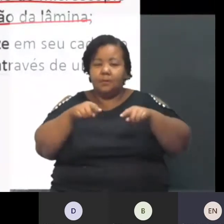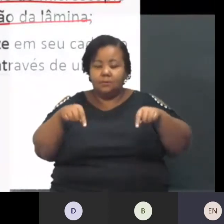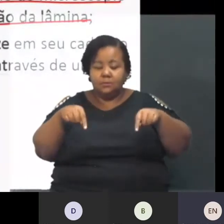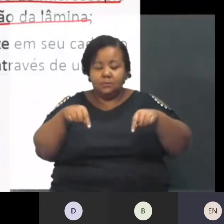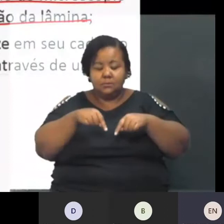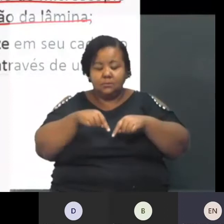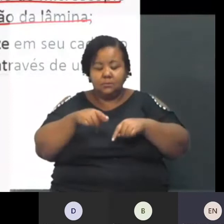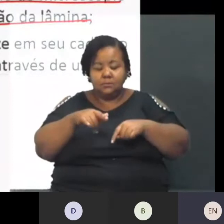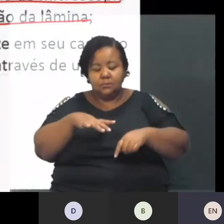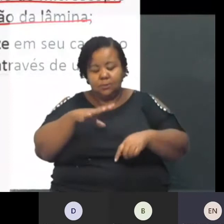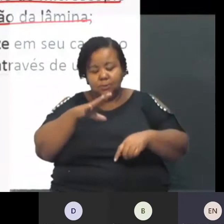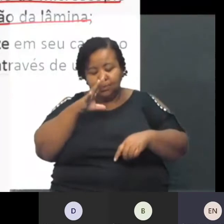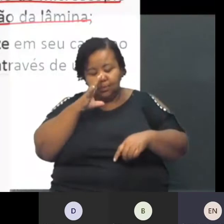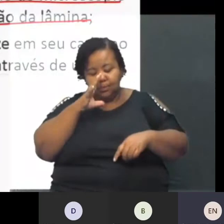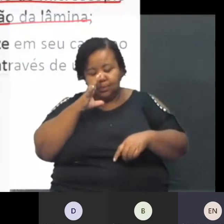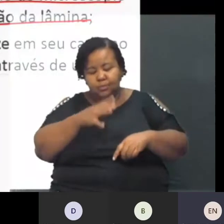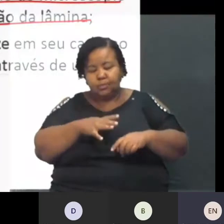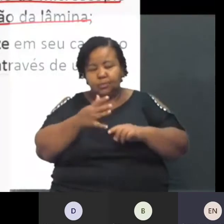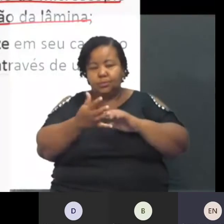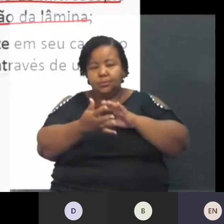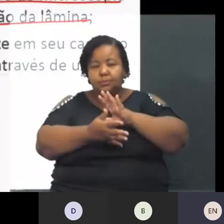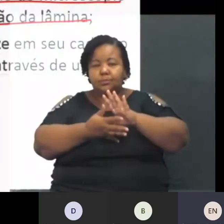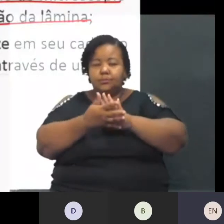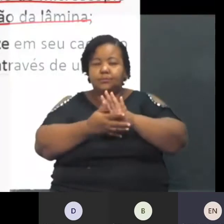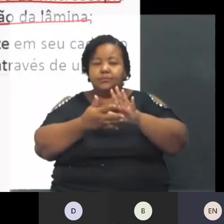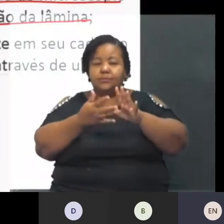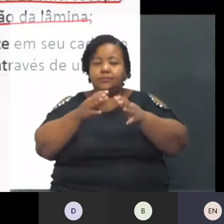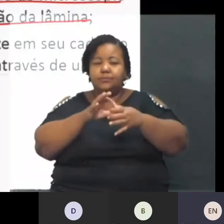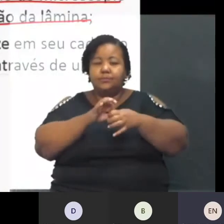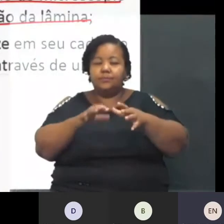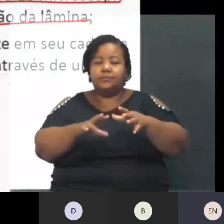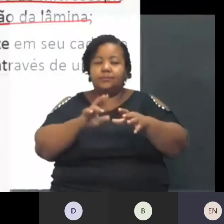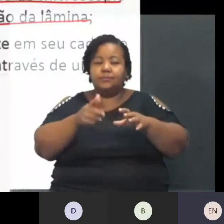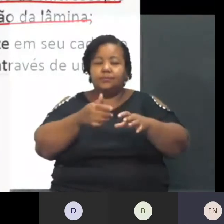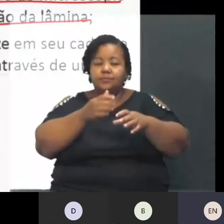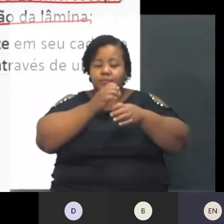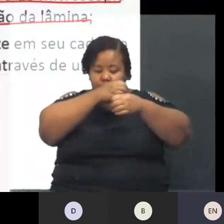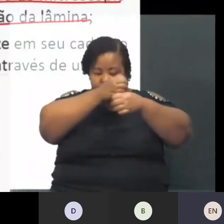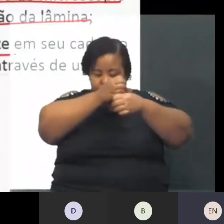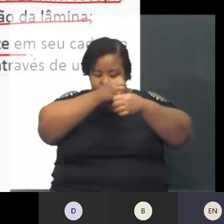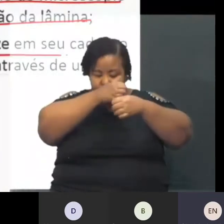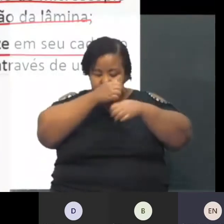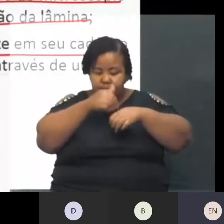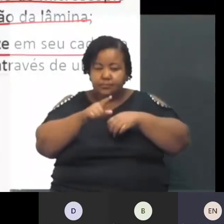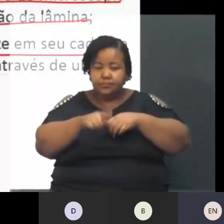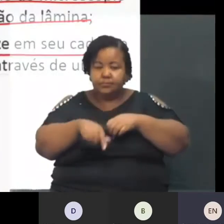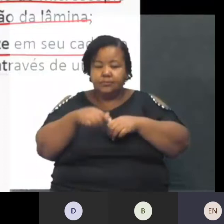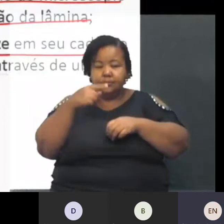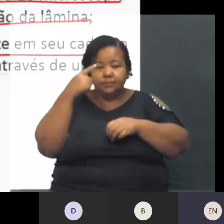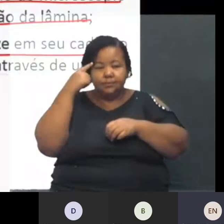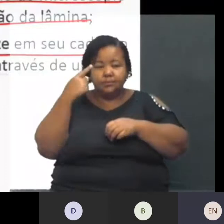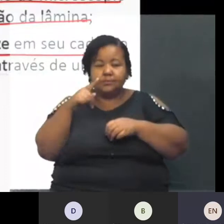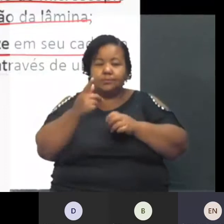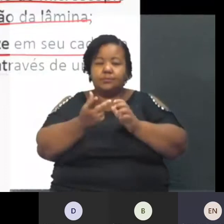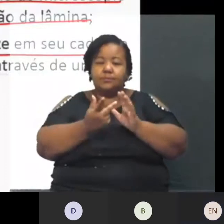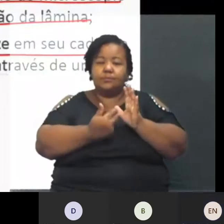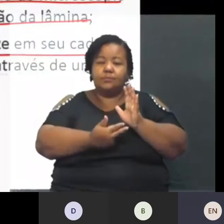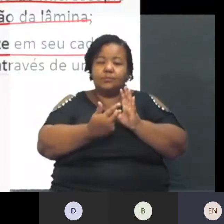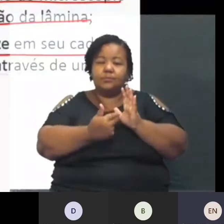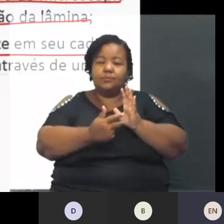você vai observar a imagem permitida através do uso do microscópio e vai esquematizar no seu